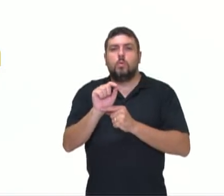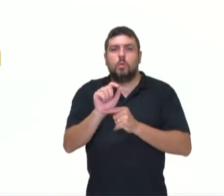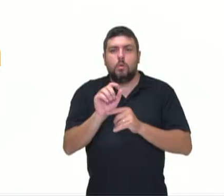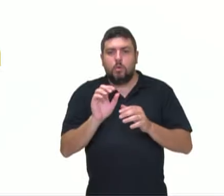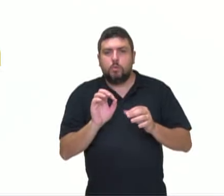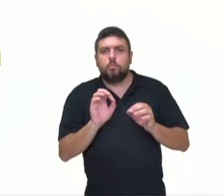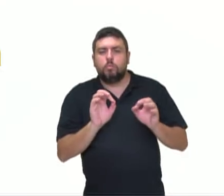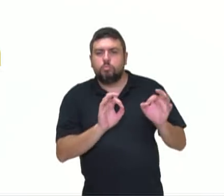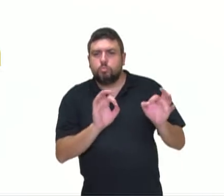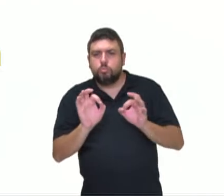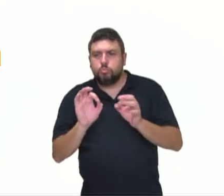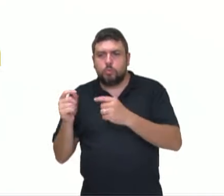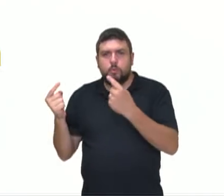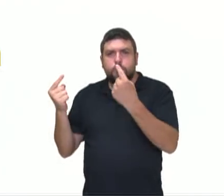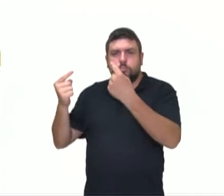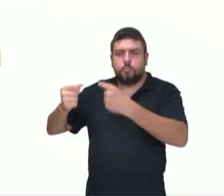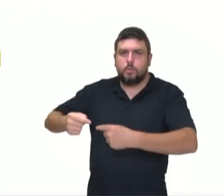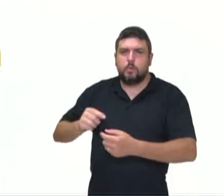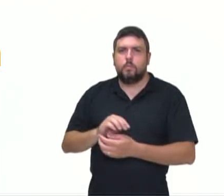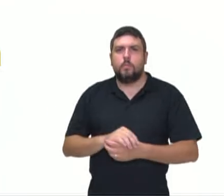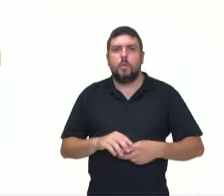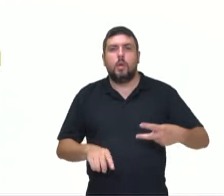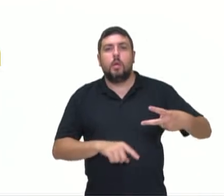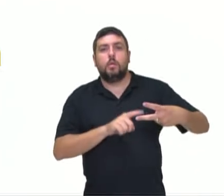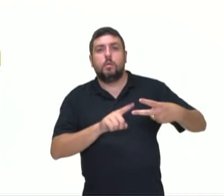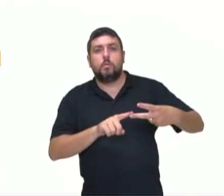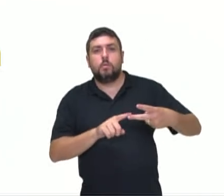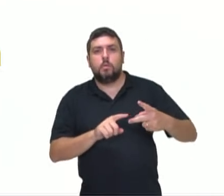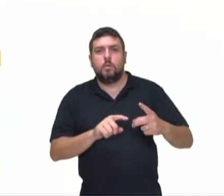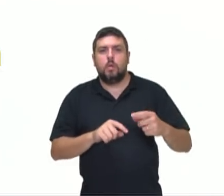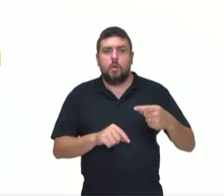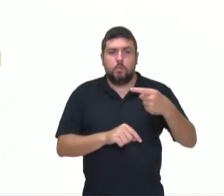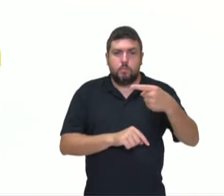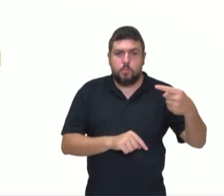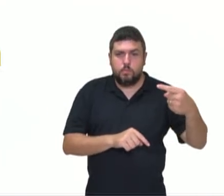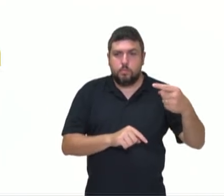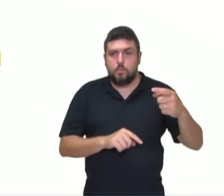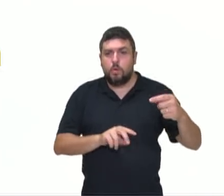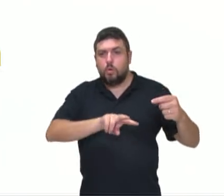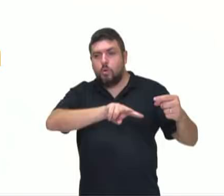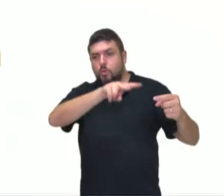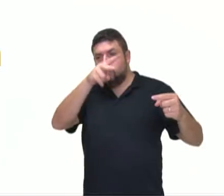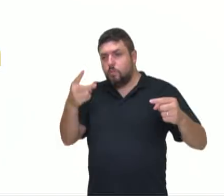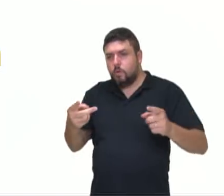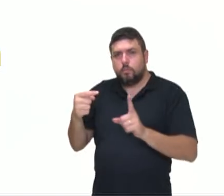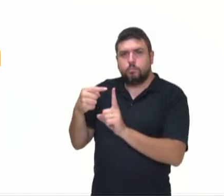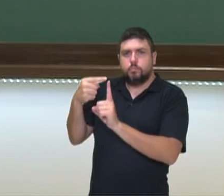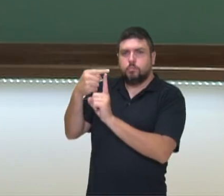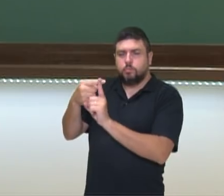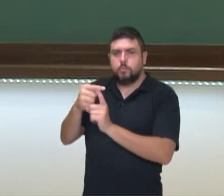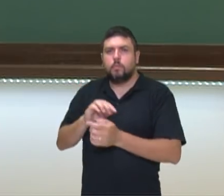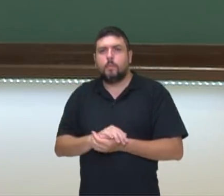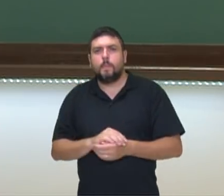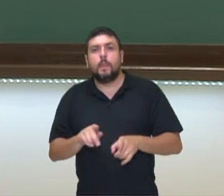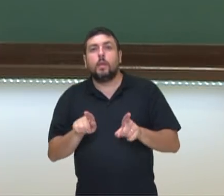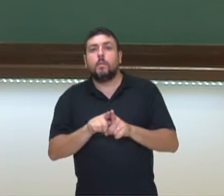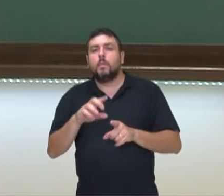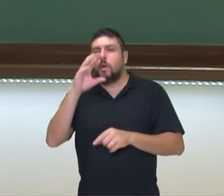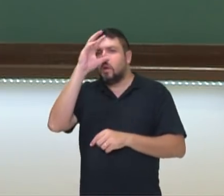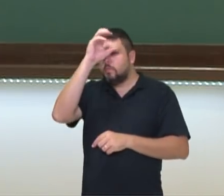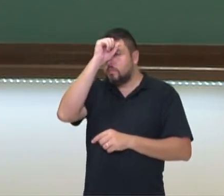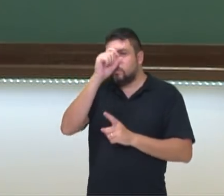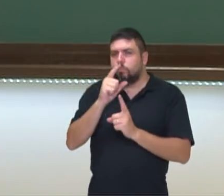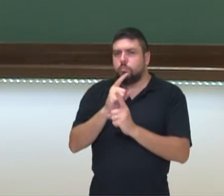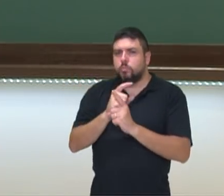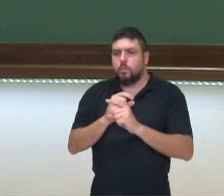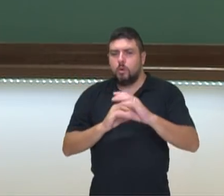vários desafios. A gente viu a adição e a subtração como operações inversas. A gente aprendeu a encontrar o minuendo,